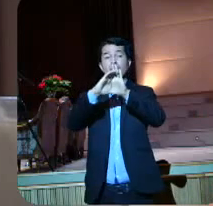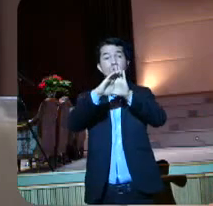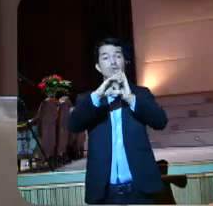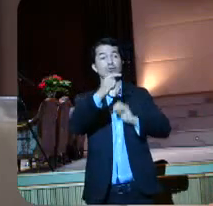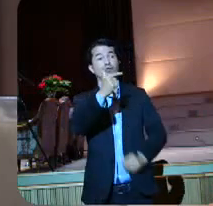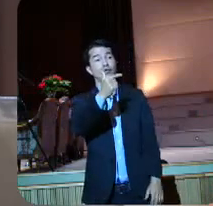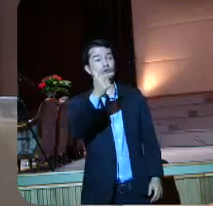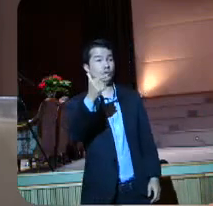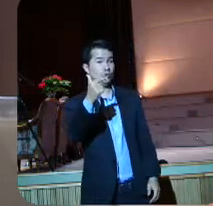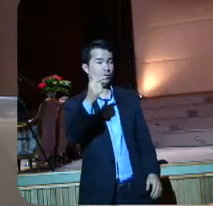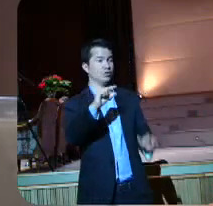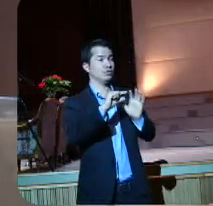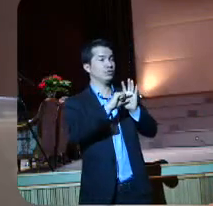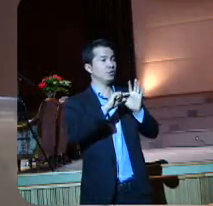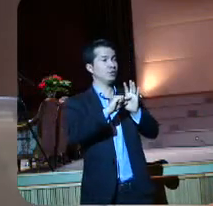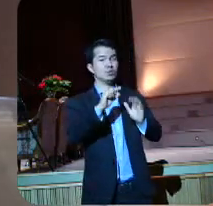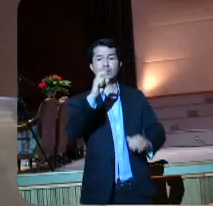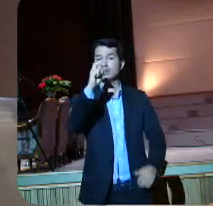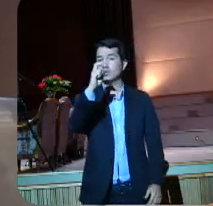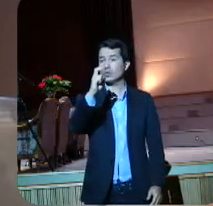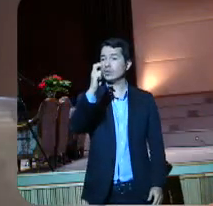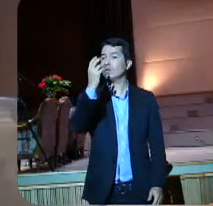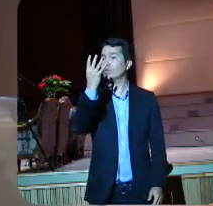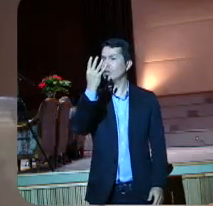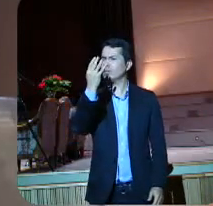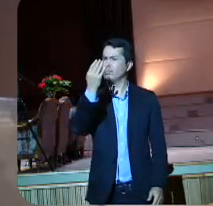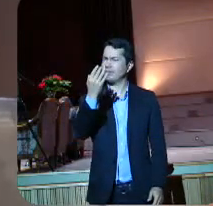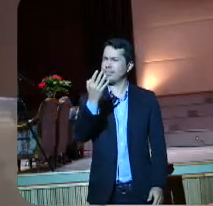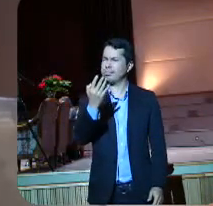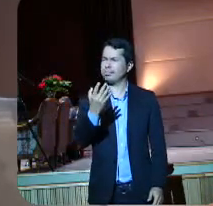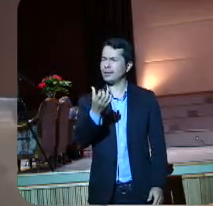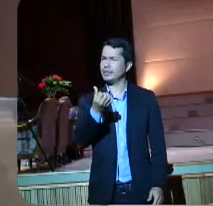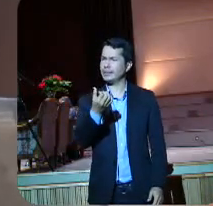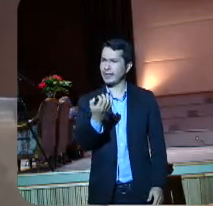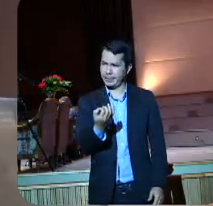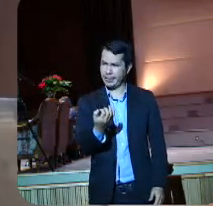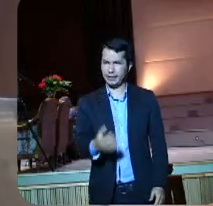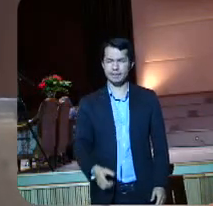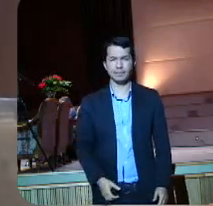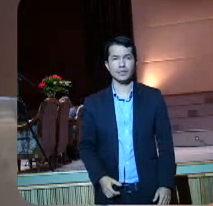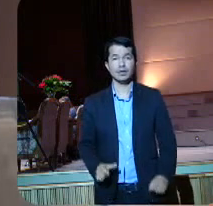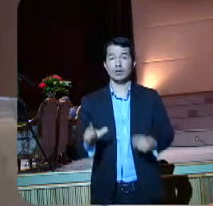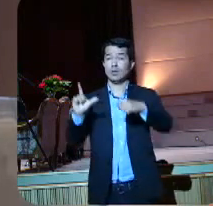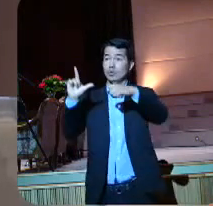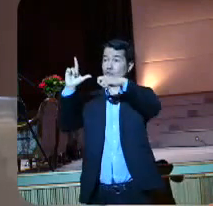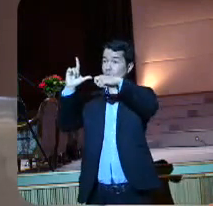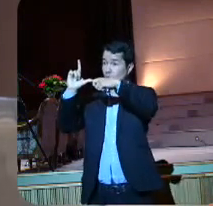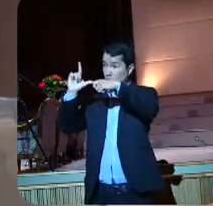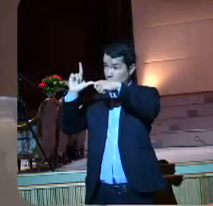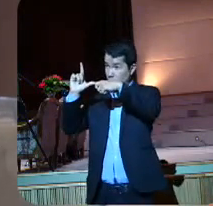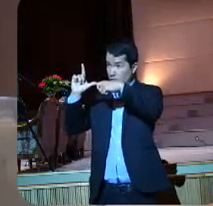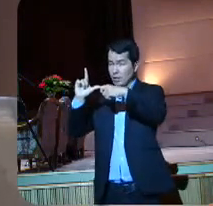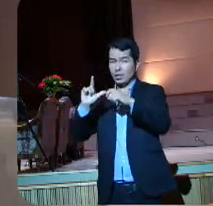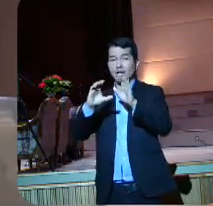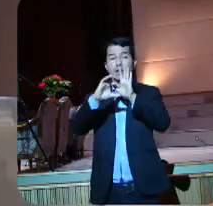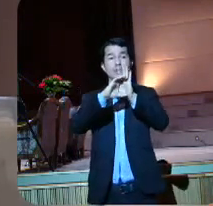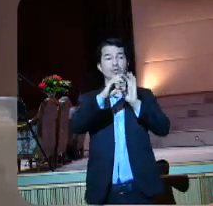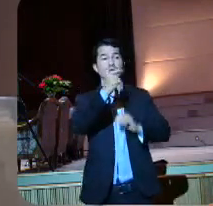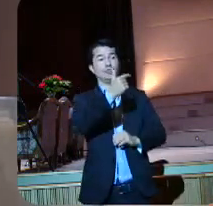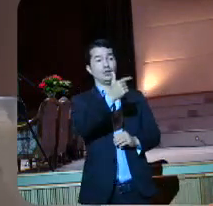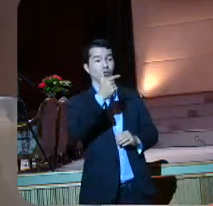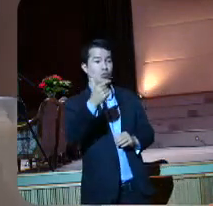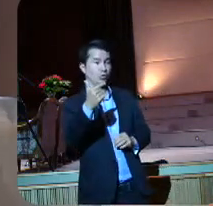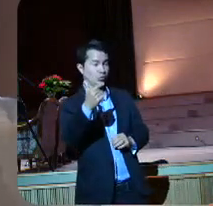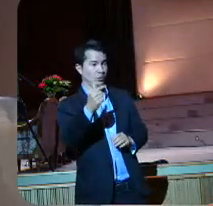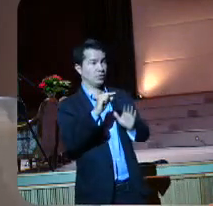22, versículos 54 a 60. E Evangelho de Lucas, capítulo 22,